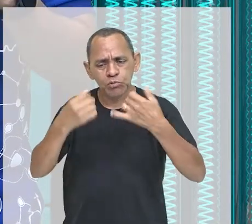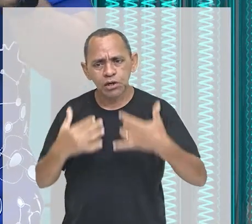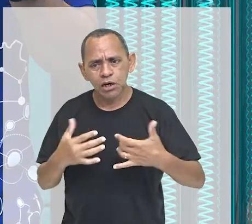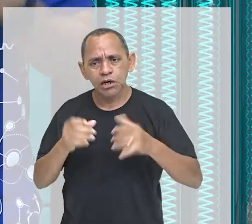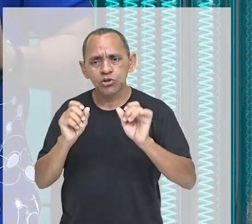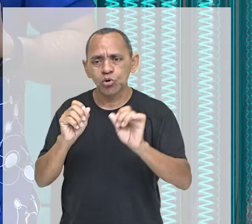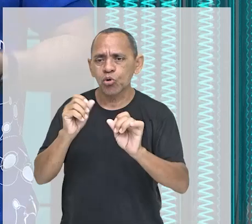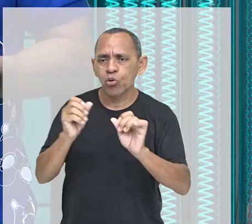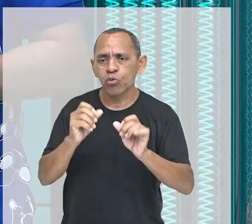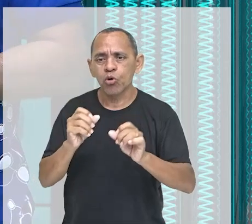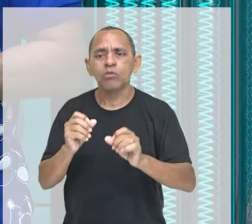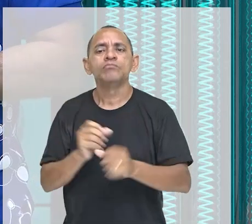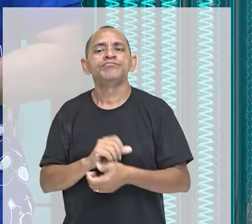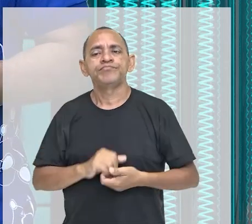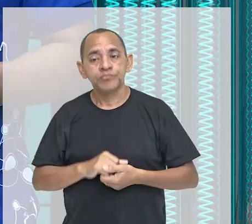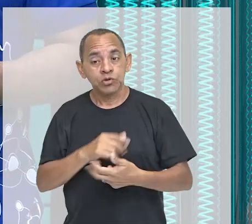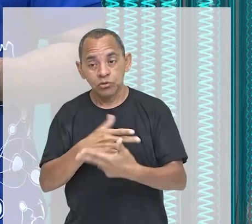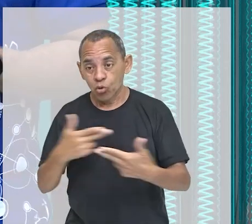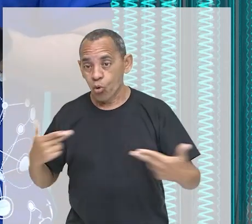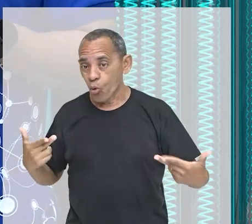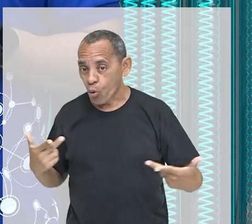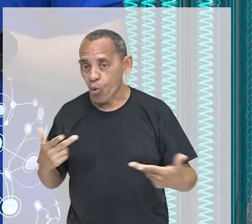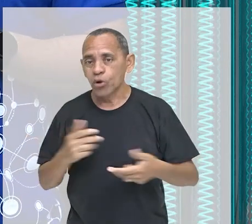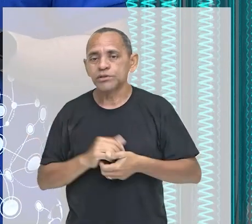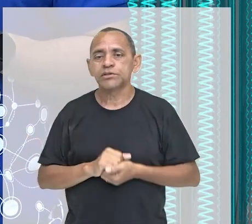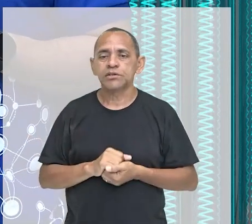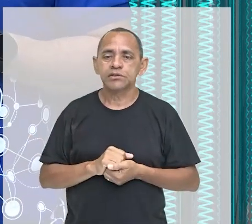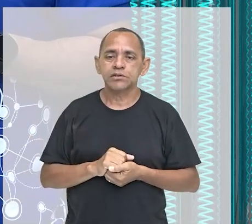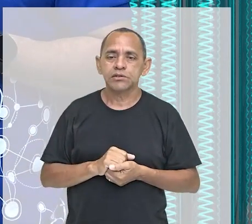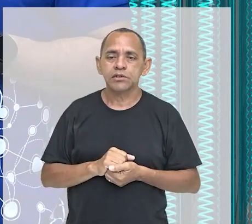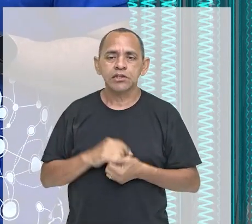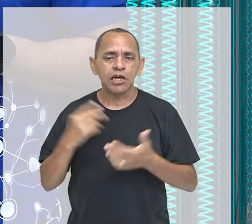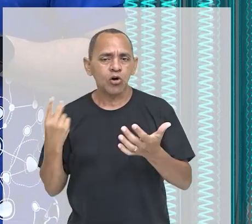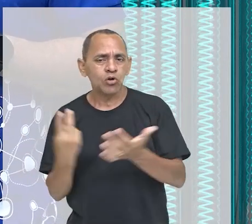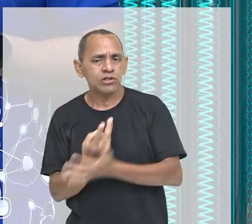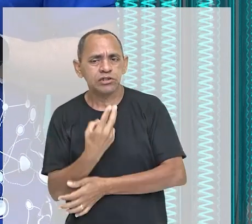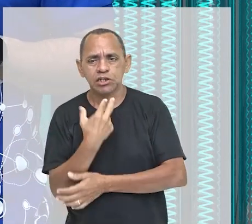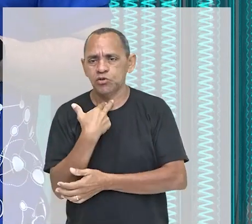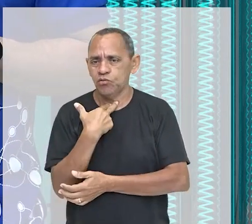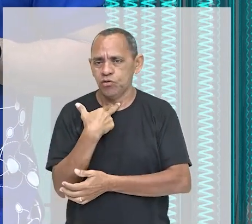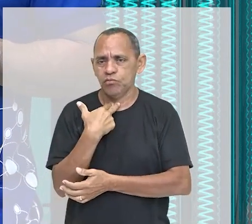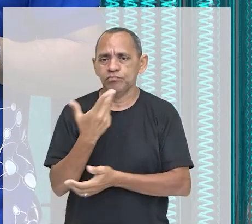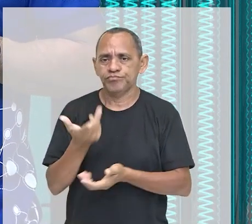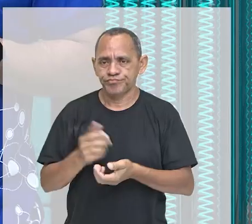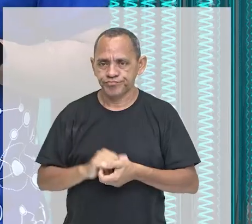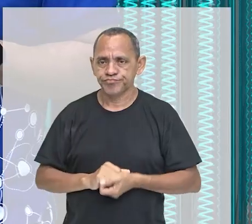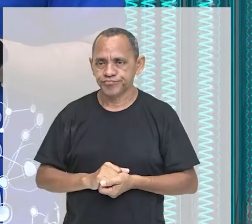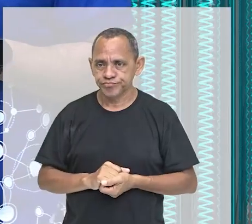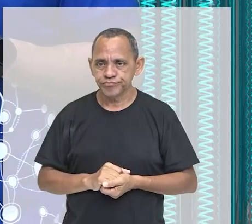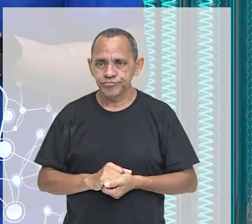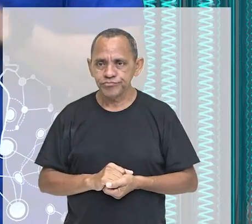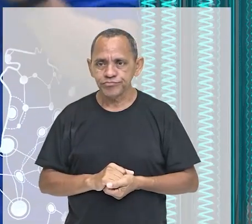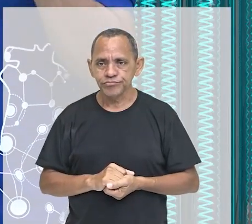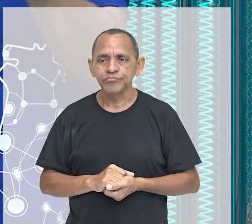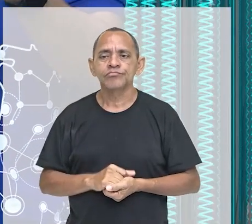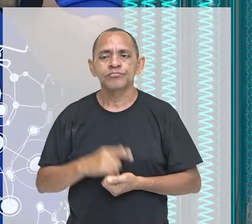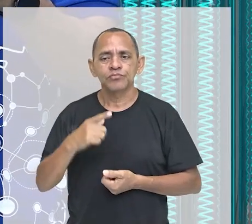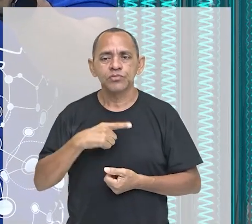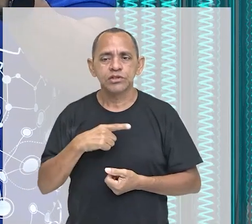de coisas irreais, tá certo? Então, eu tenho essa estrutura aqui na condicional do tipo 2. Eu